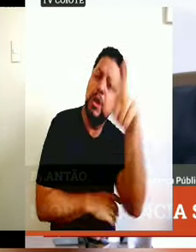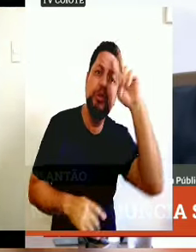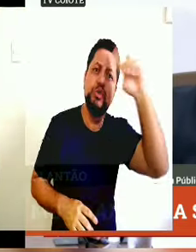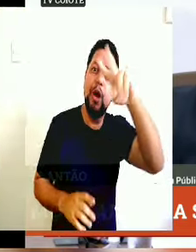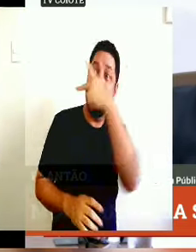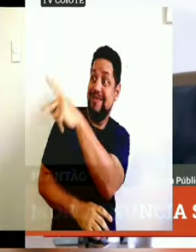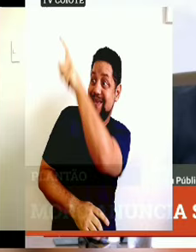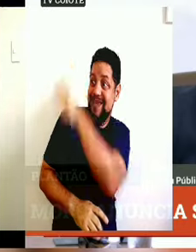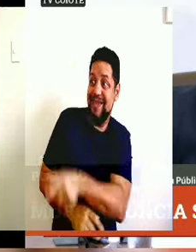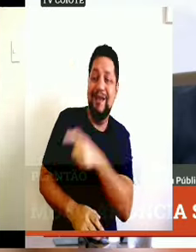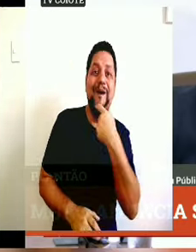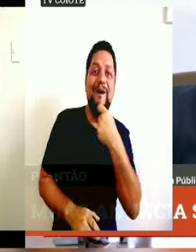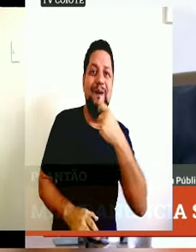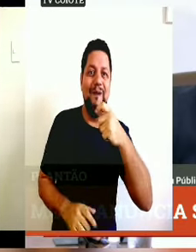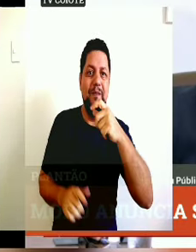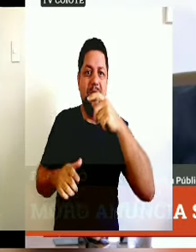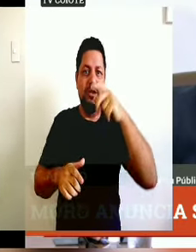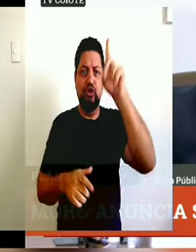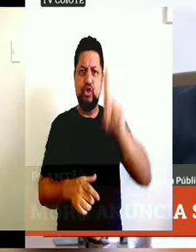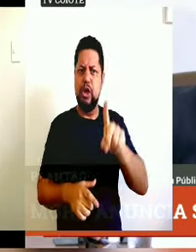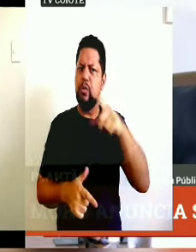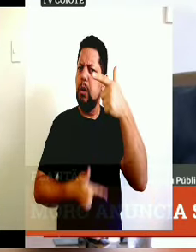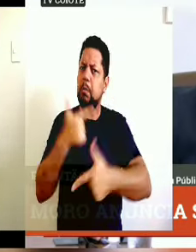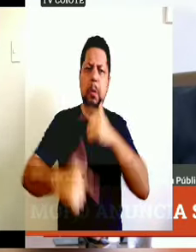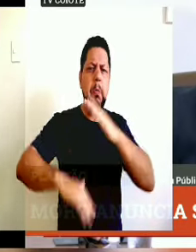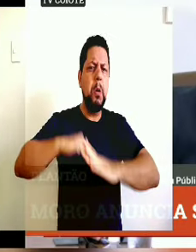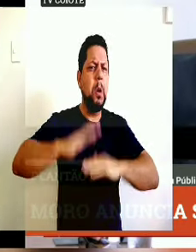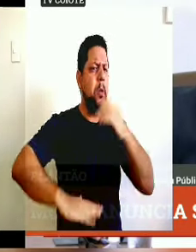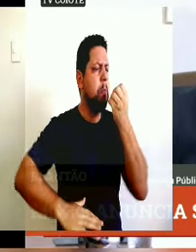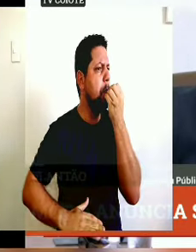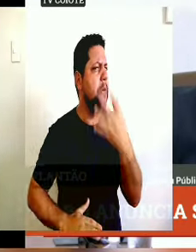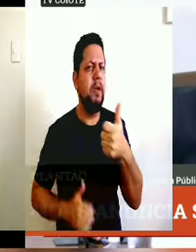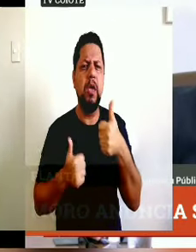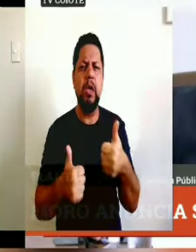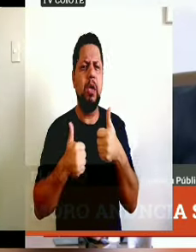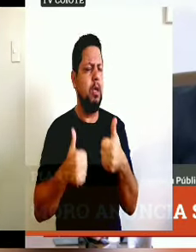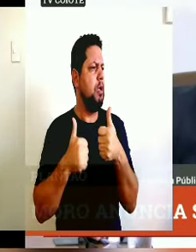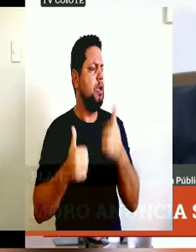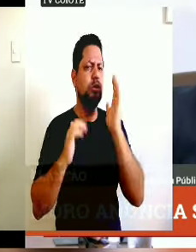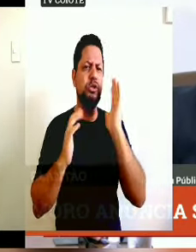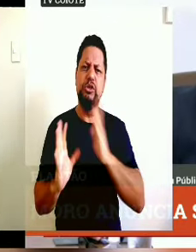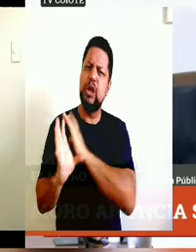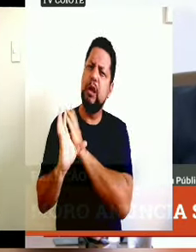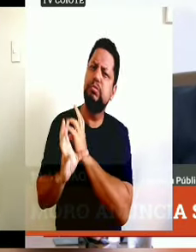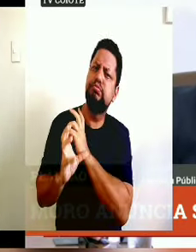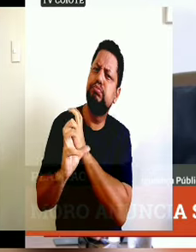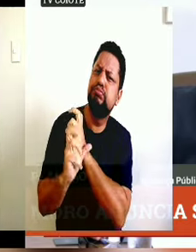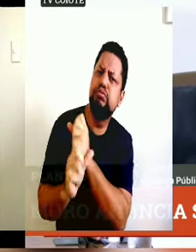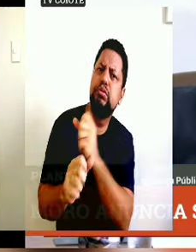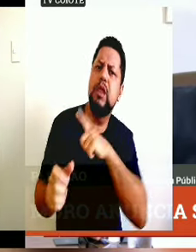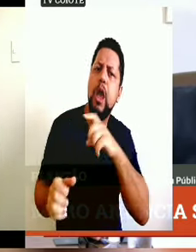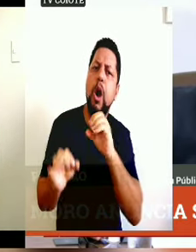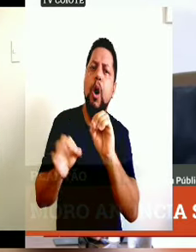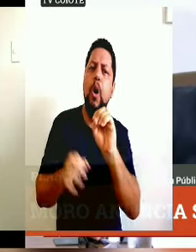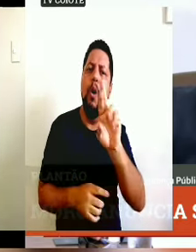diretor-geral, que é um trabalho bem feito. Né? Várias dessas operações